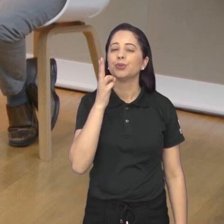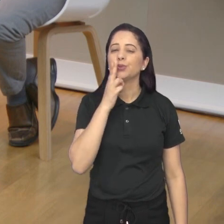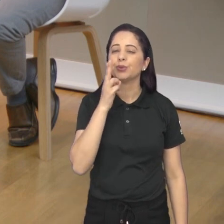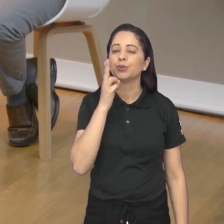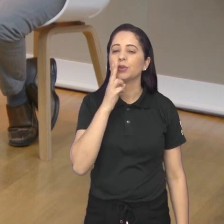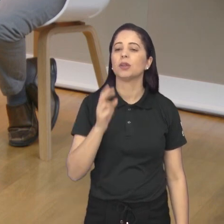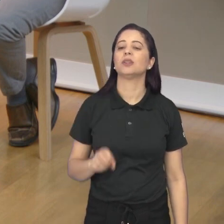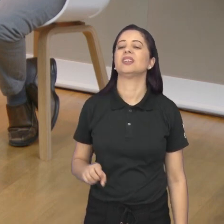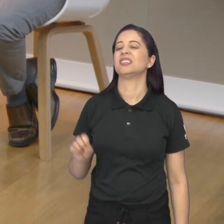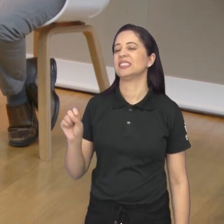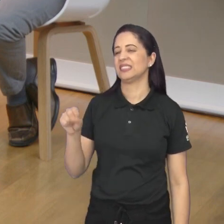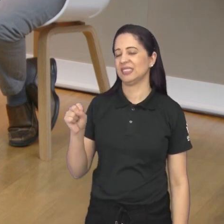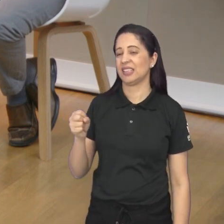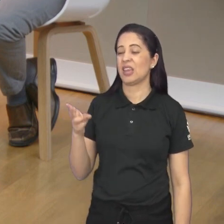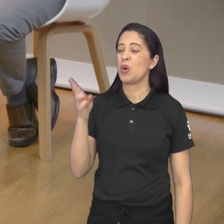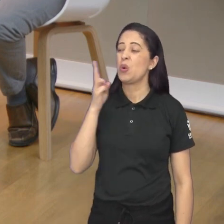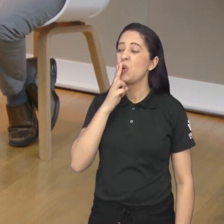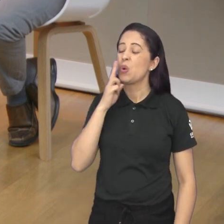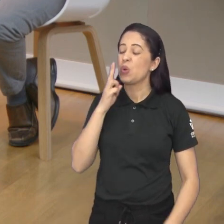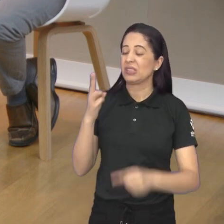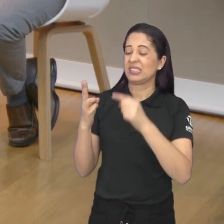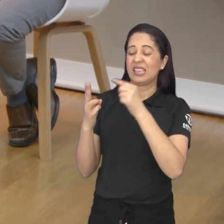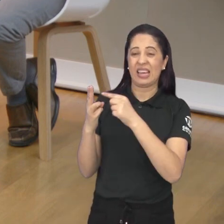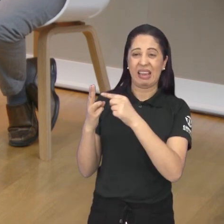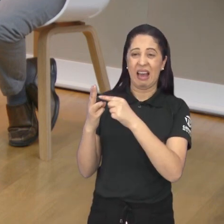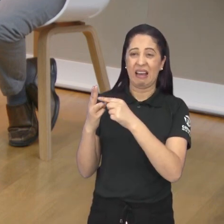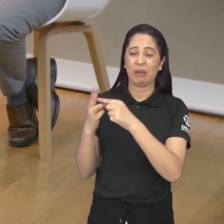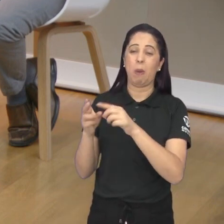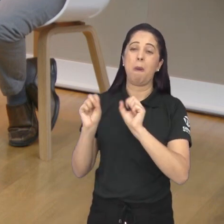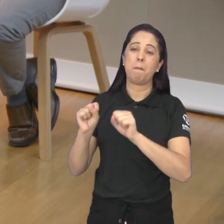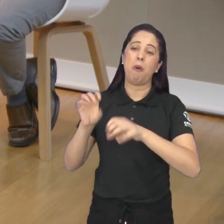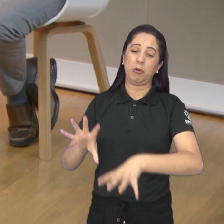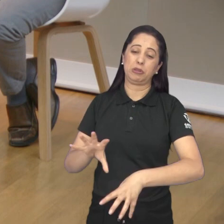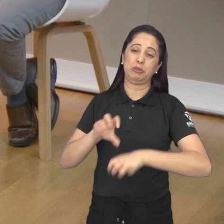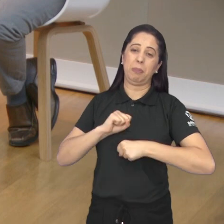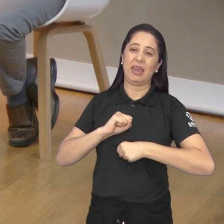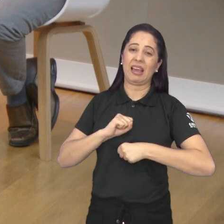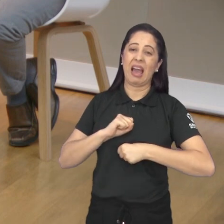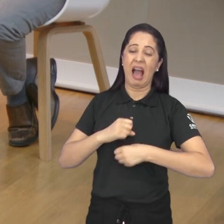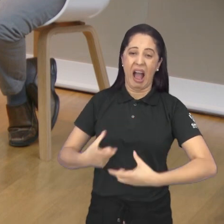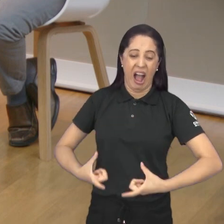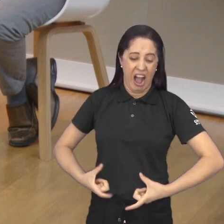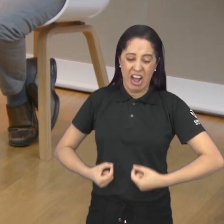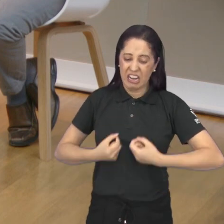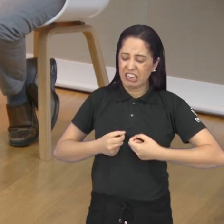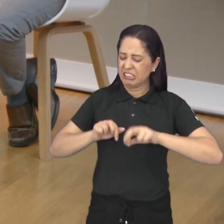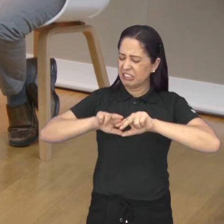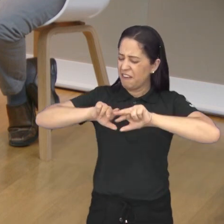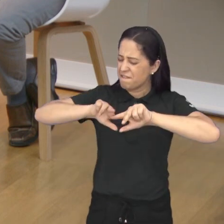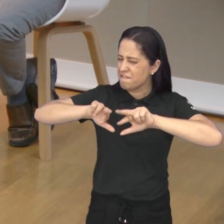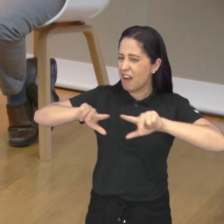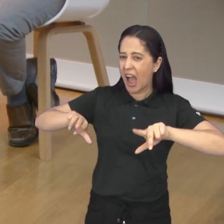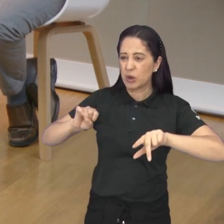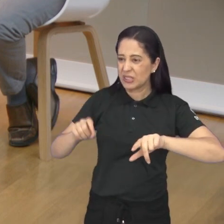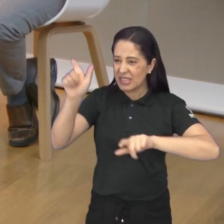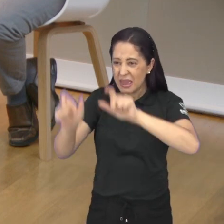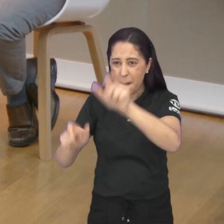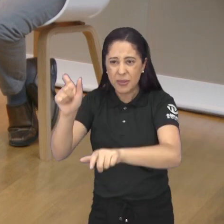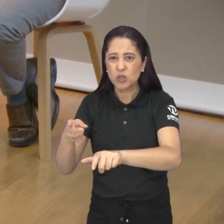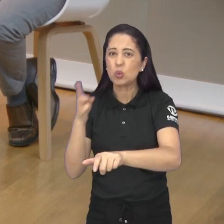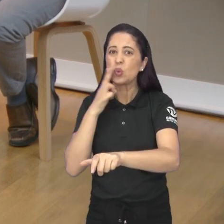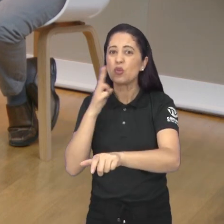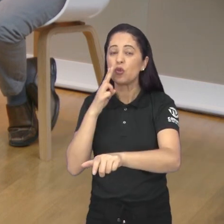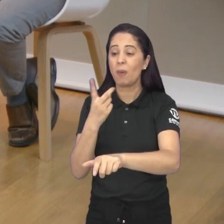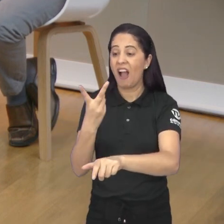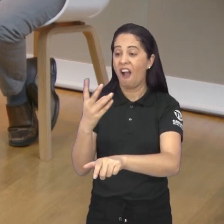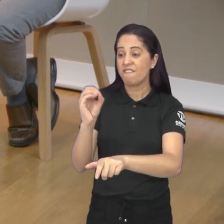Tabagismo. Tabagismo está ligado a inúmeros tipos de câncer, né? O câncer de cólon é só mais um deles, mas quem fuma tem 20 vezes mais chance de